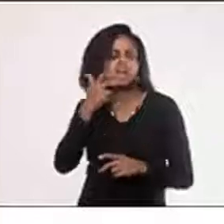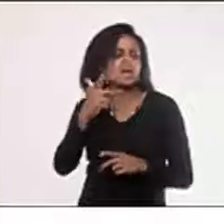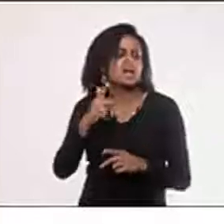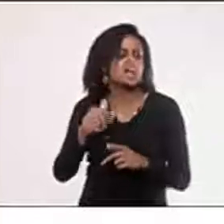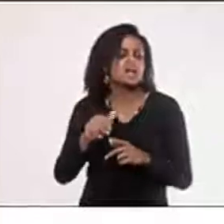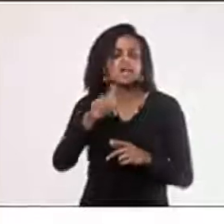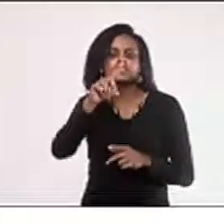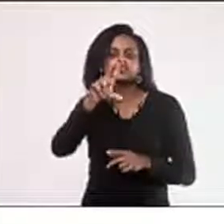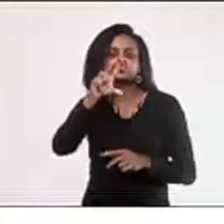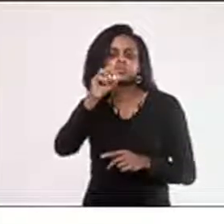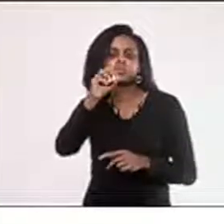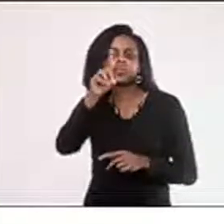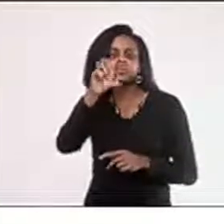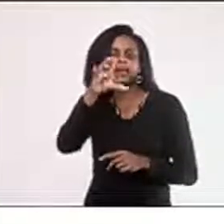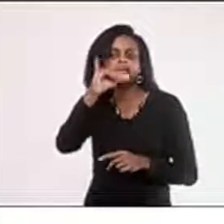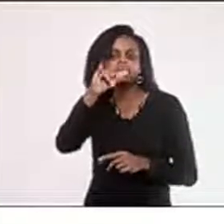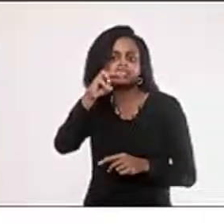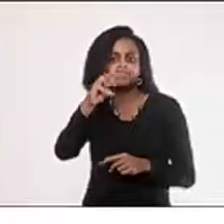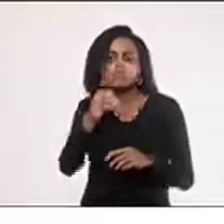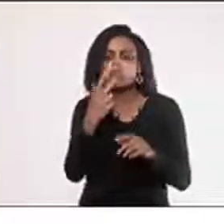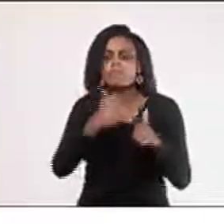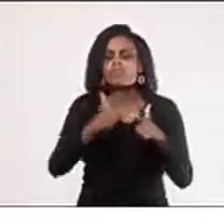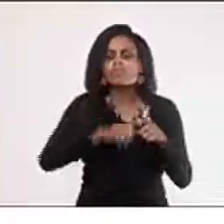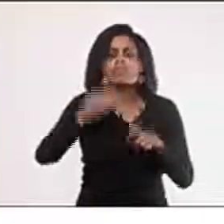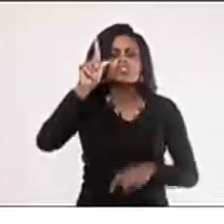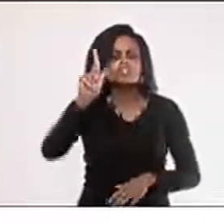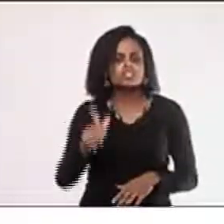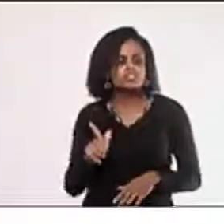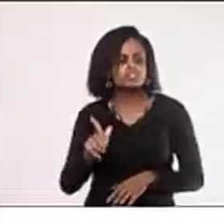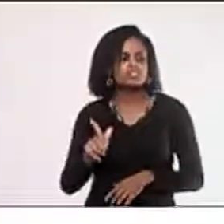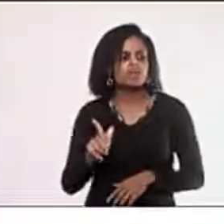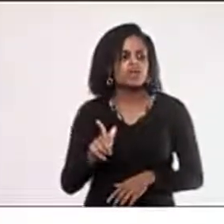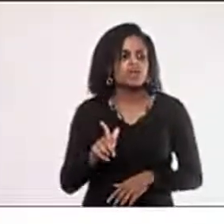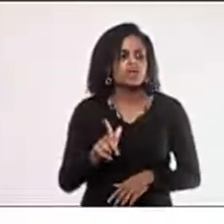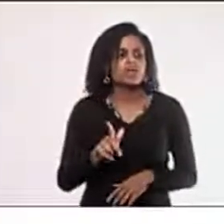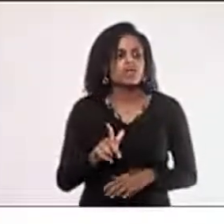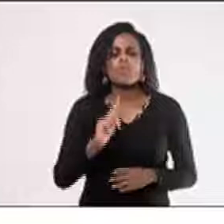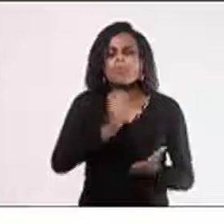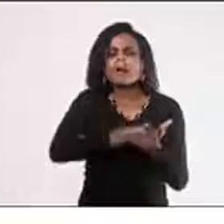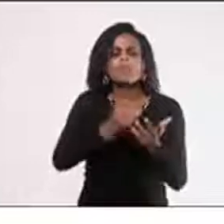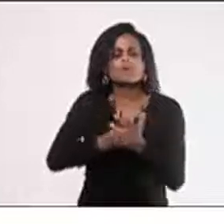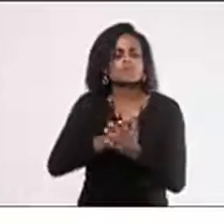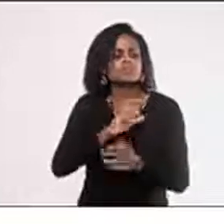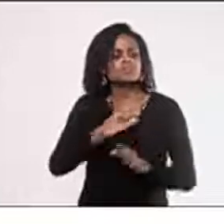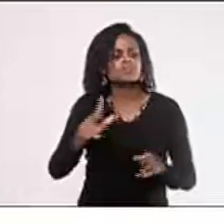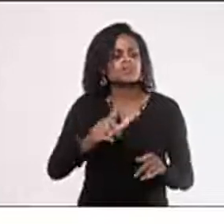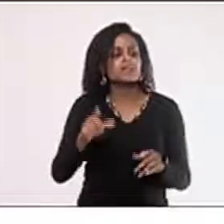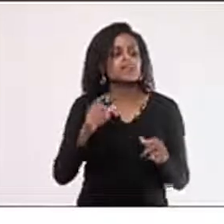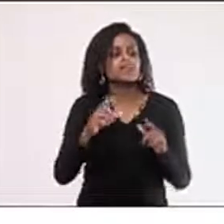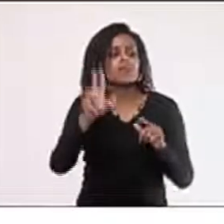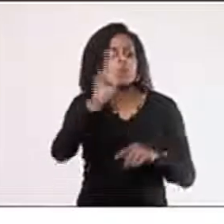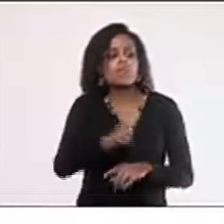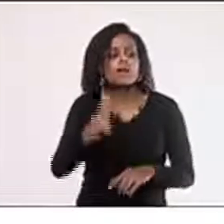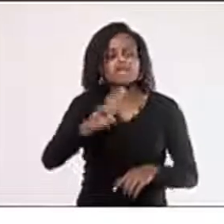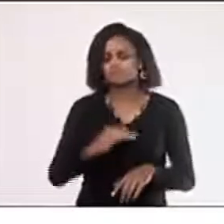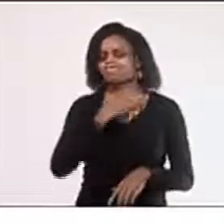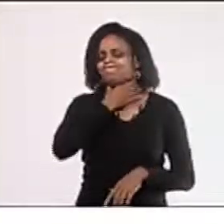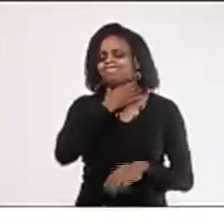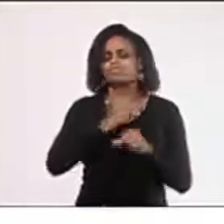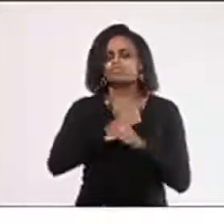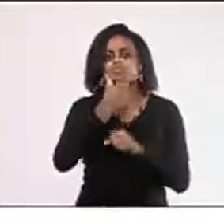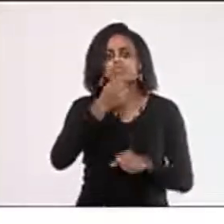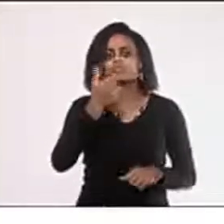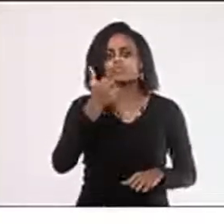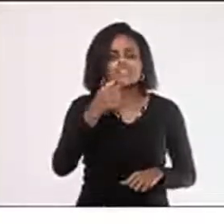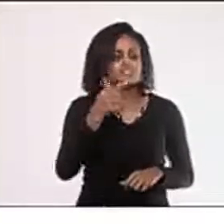se o problema de gestão fosse os duodécimos. Só que quando a UERJ estava em crise, em 2017,